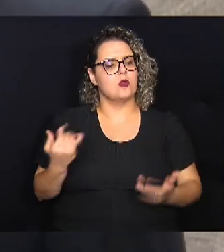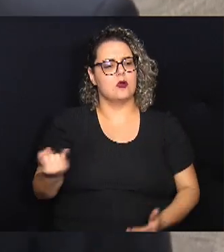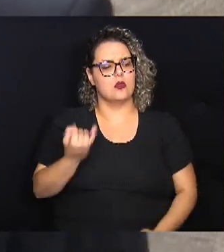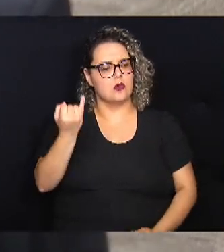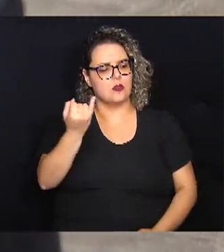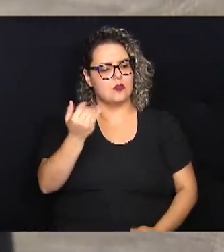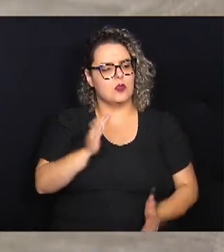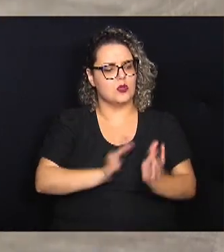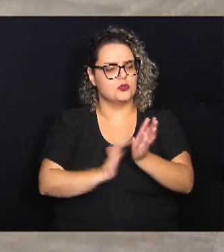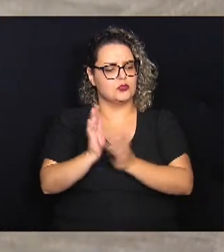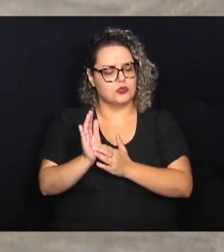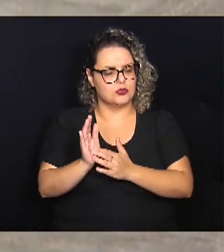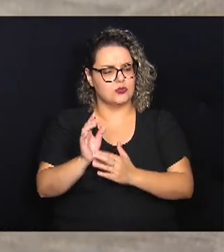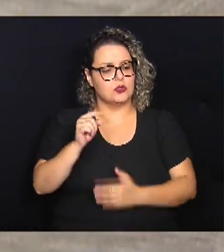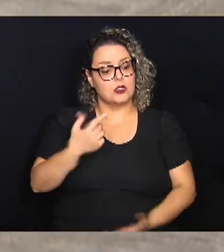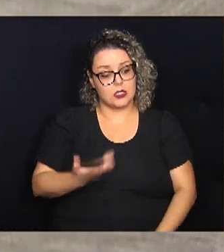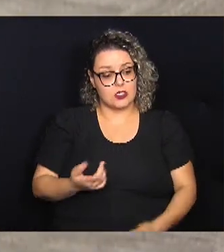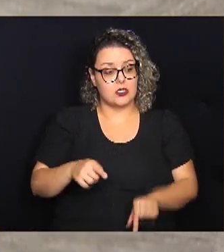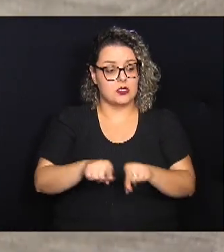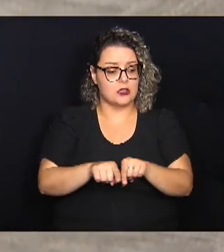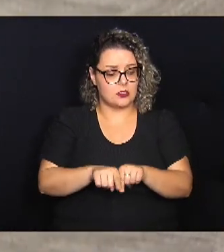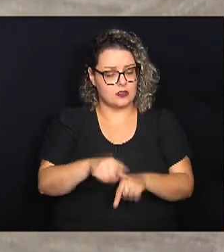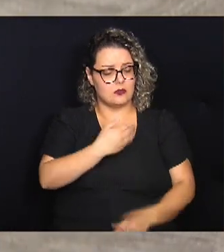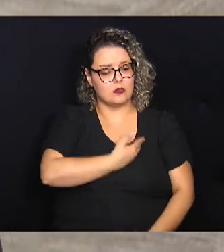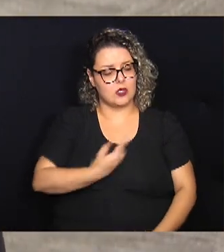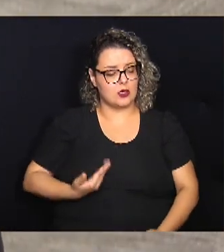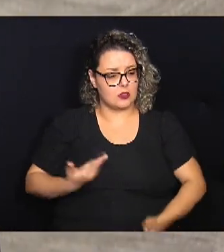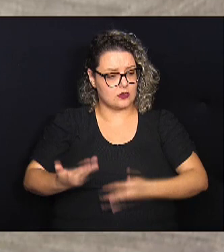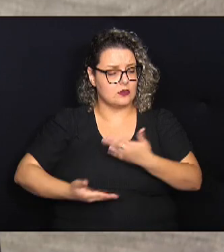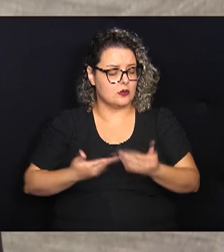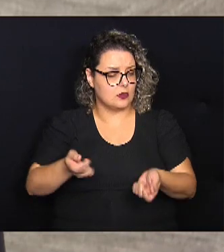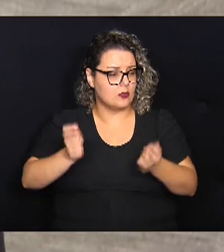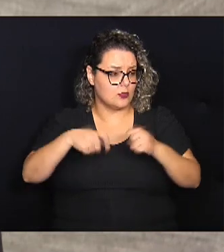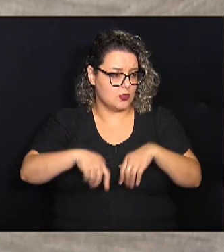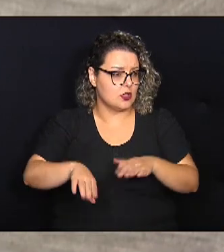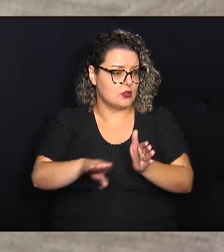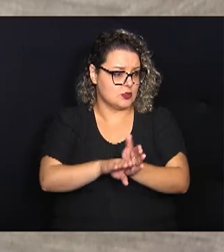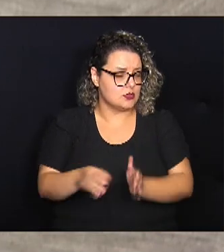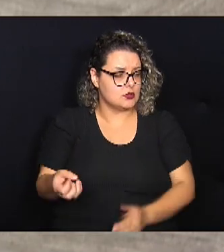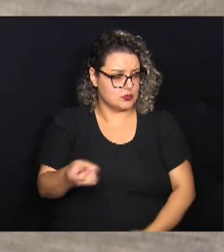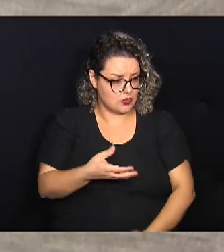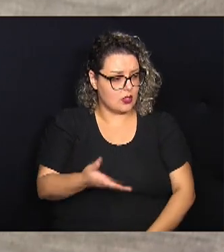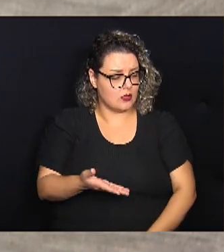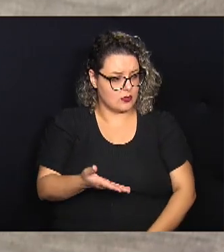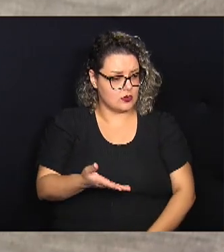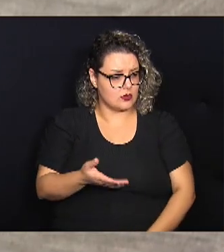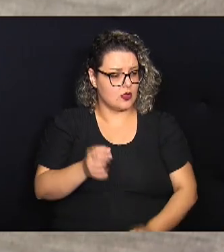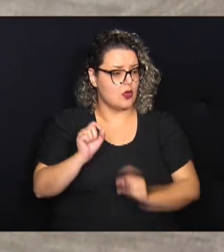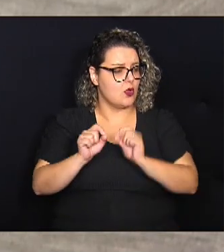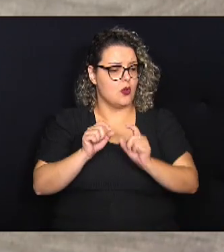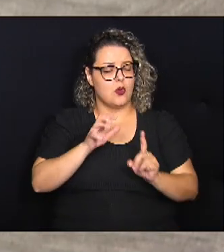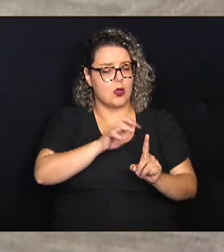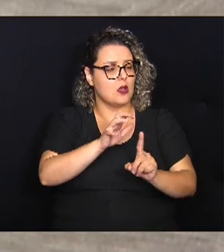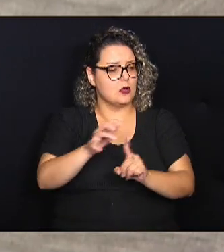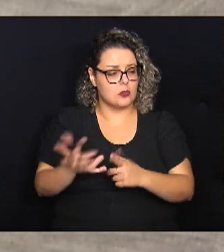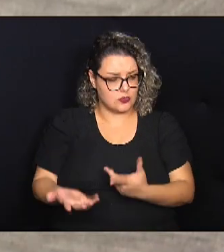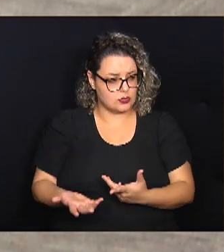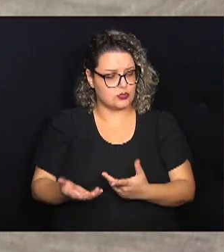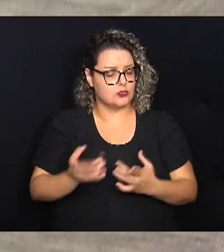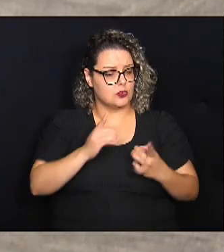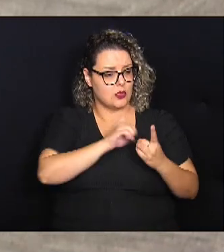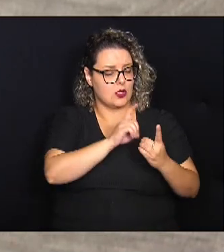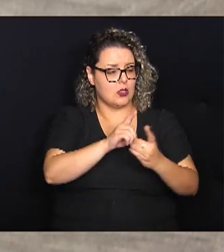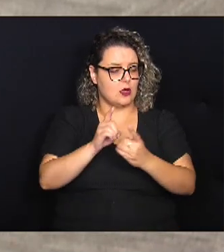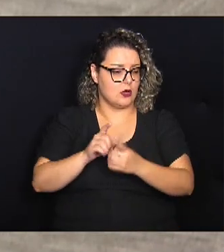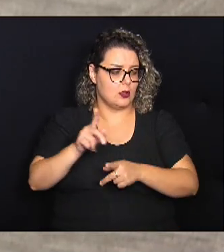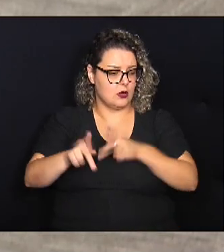concurso público, né, e de novos servidores possivelmente chegando aqui no Legislativo? O que isso impacta no atendimento